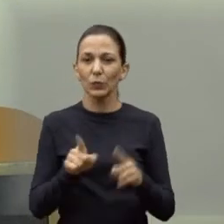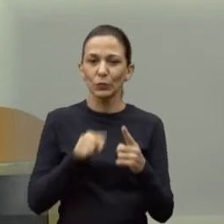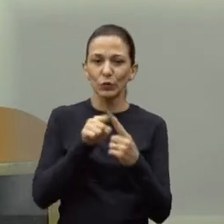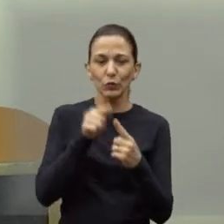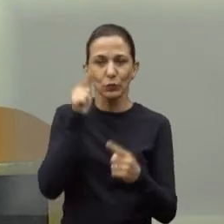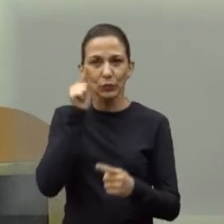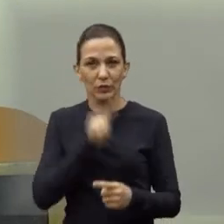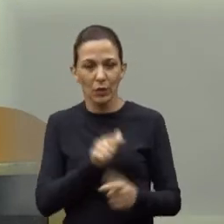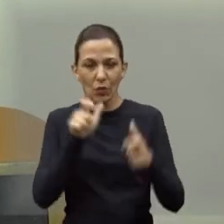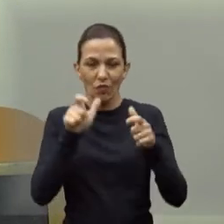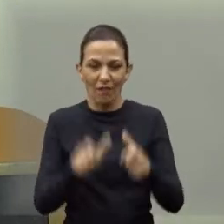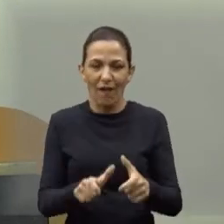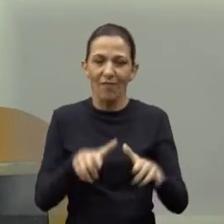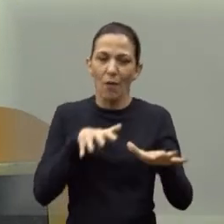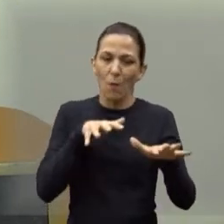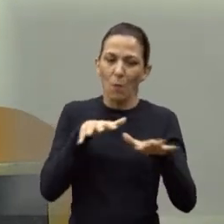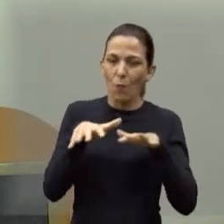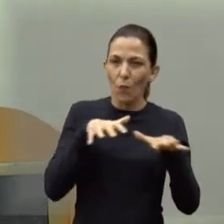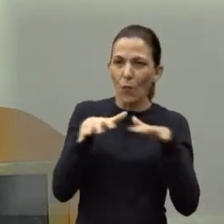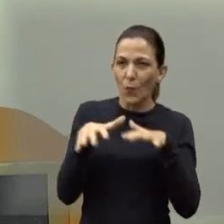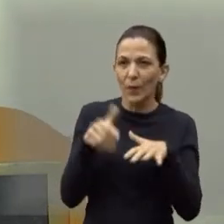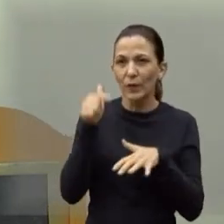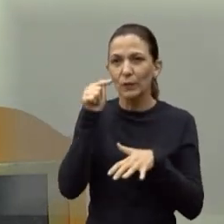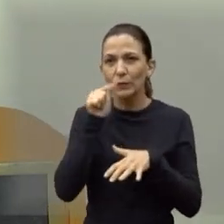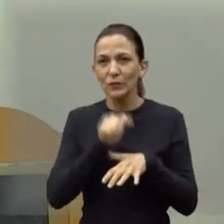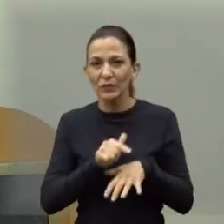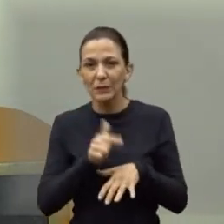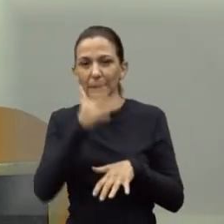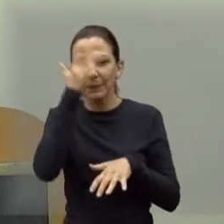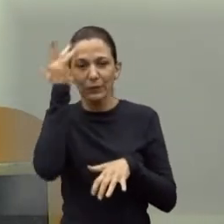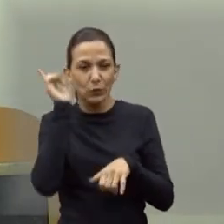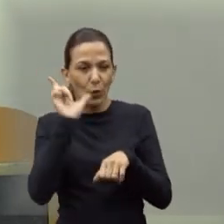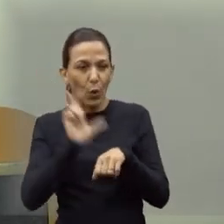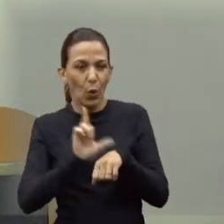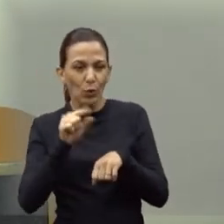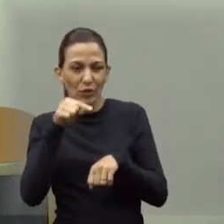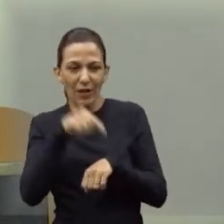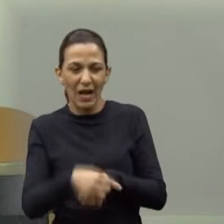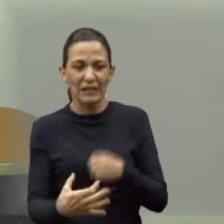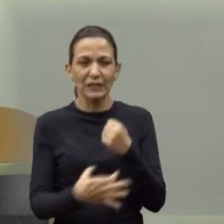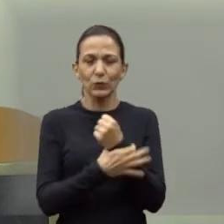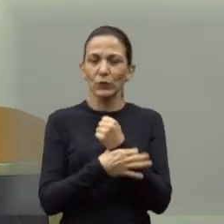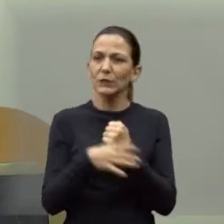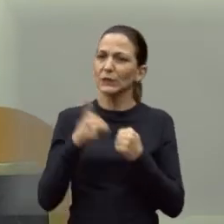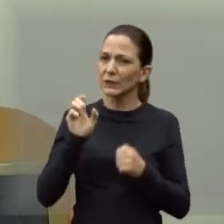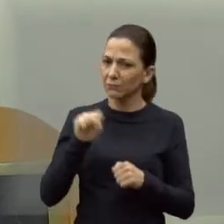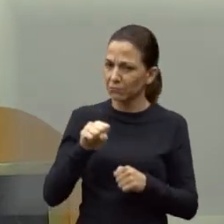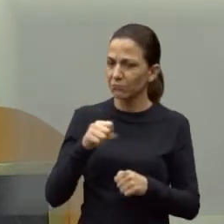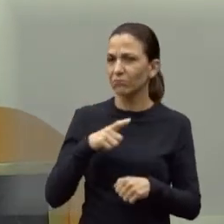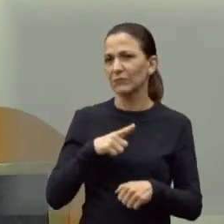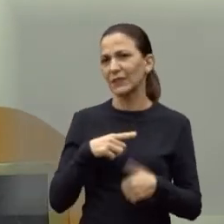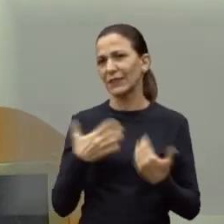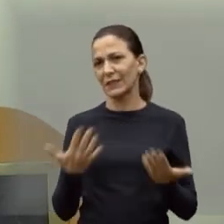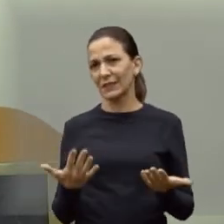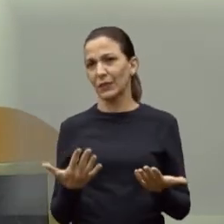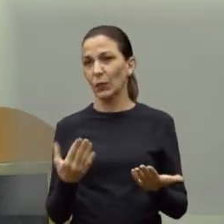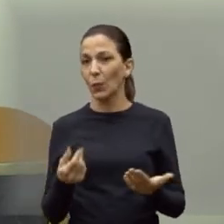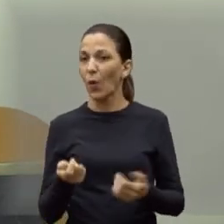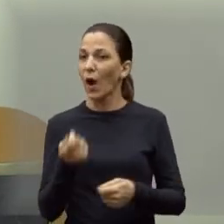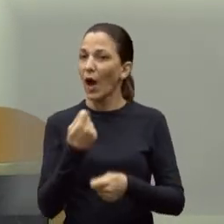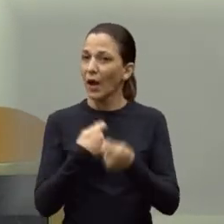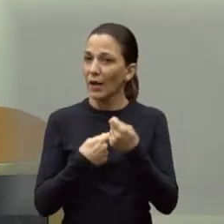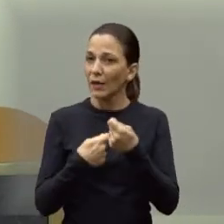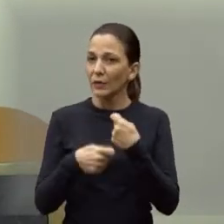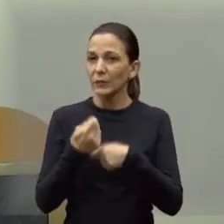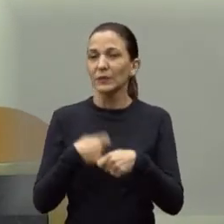local terá movimento suficiente para manter os comerciantes lá? Eles se sentirão seguros? A função da administração pública